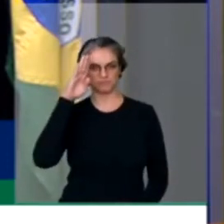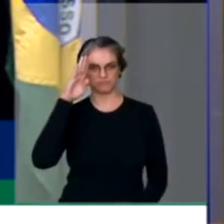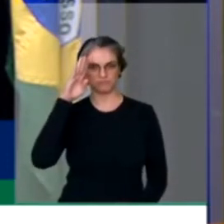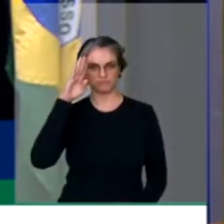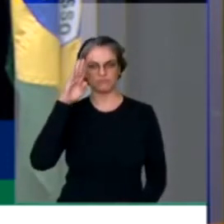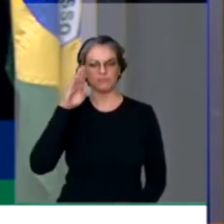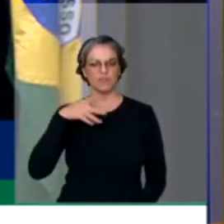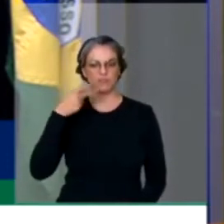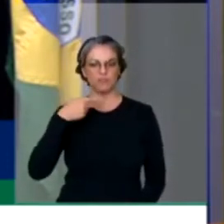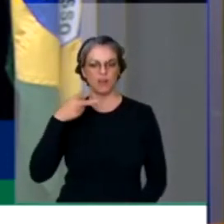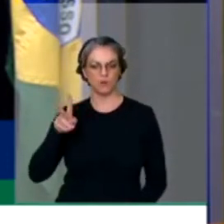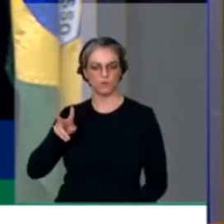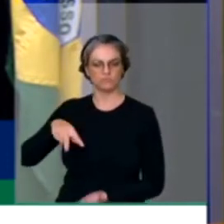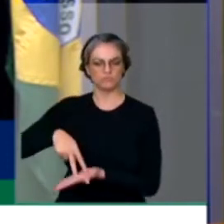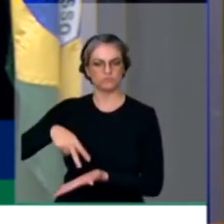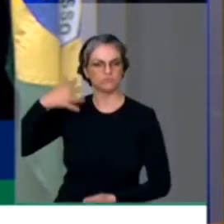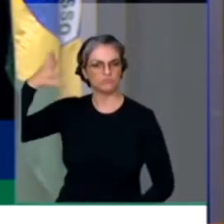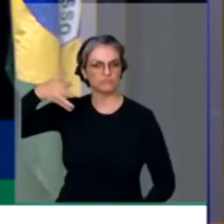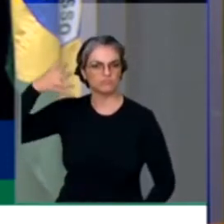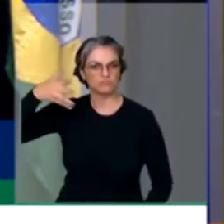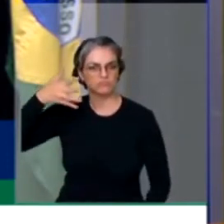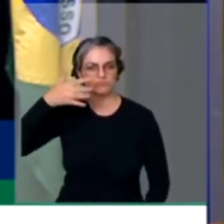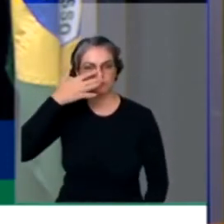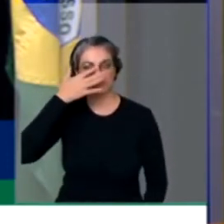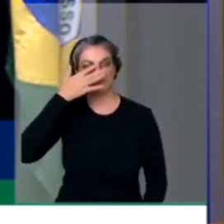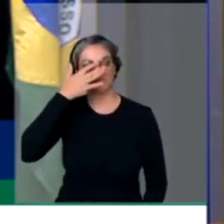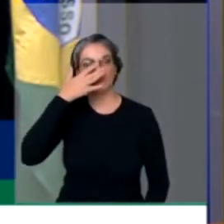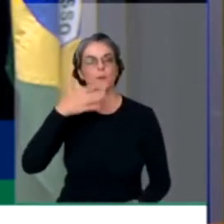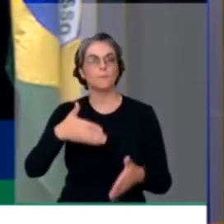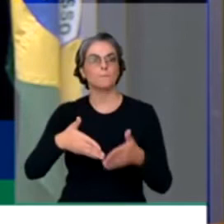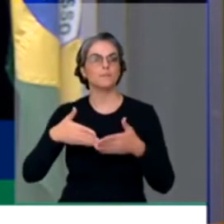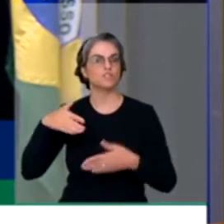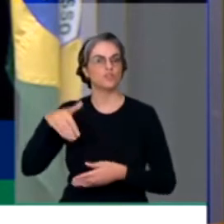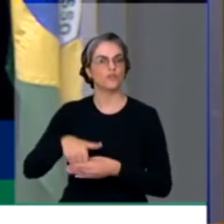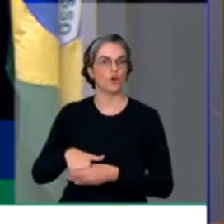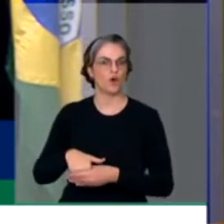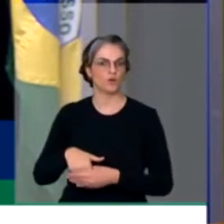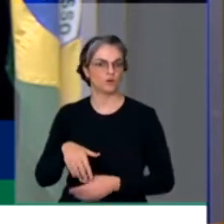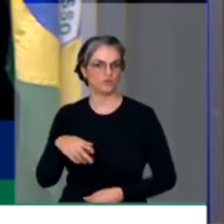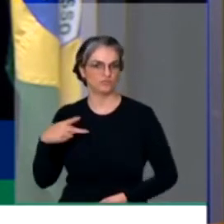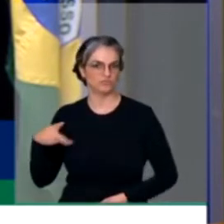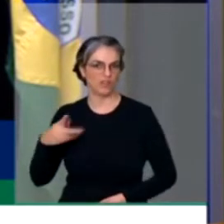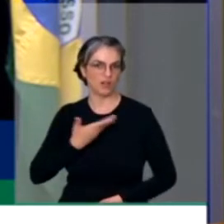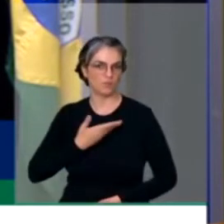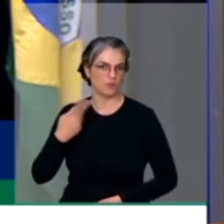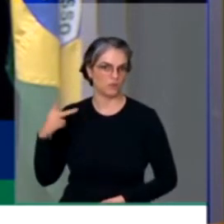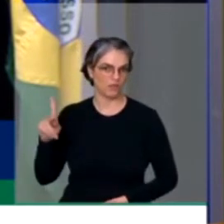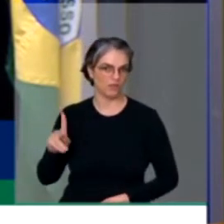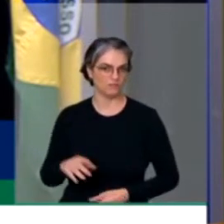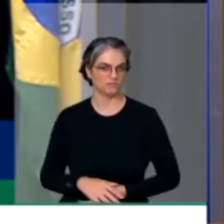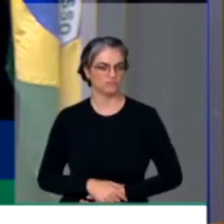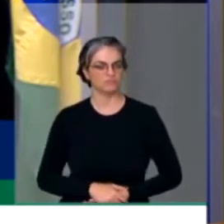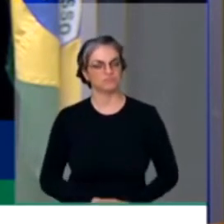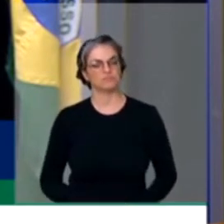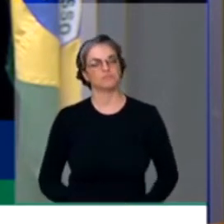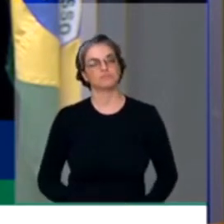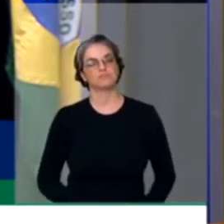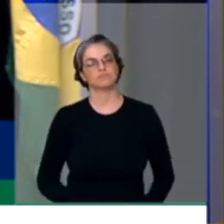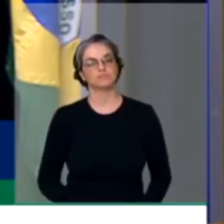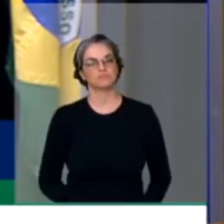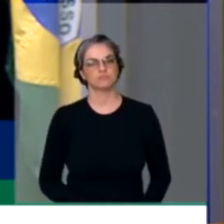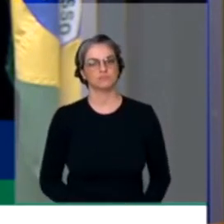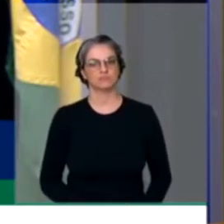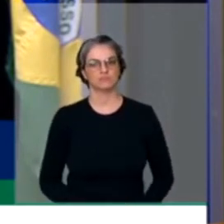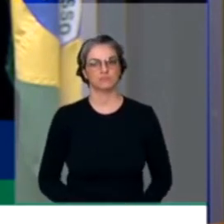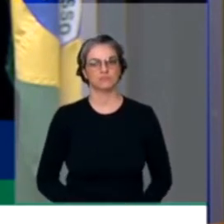Bolsonaro à tribuna da Câmara para pedir o voto dos seus colegas. Ainda dizia